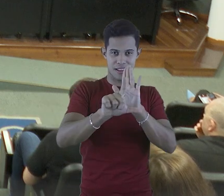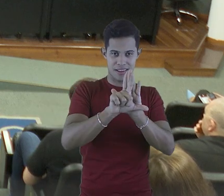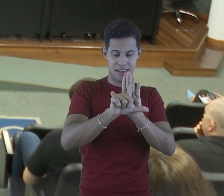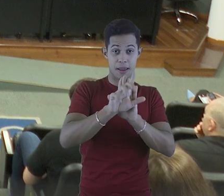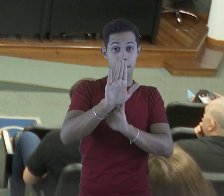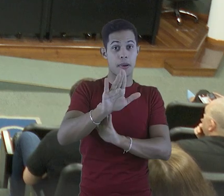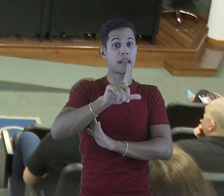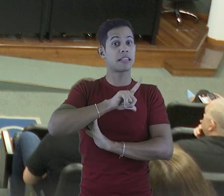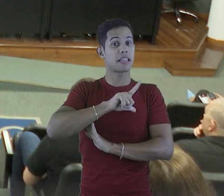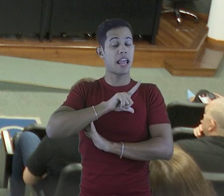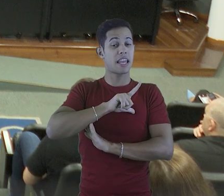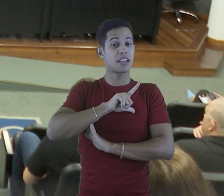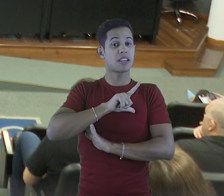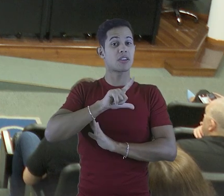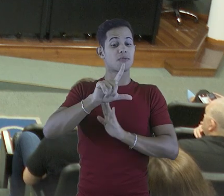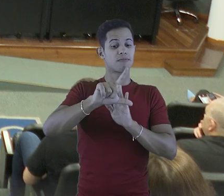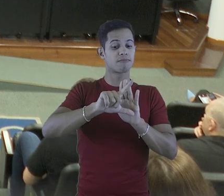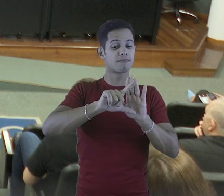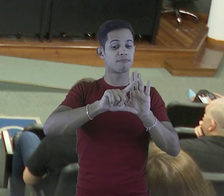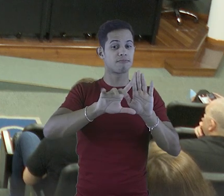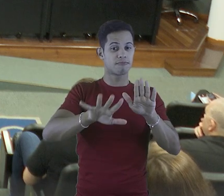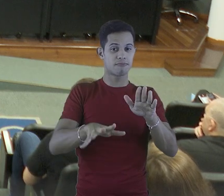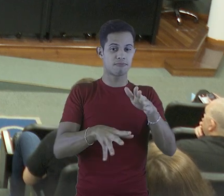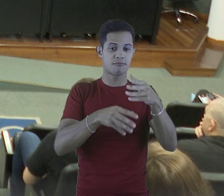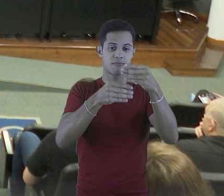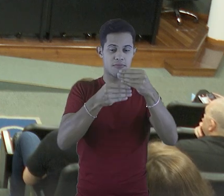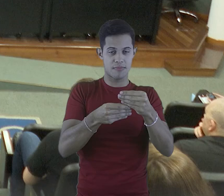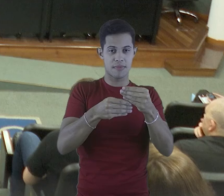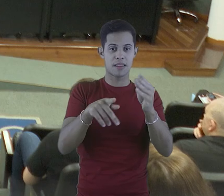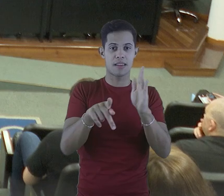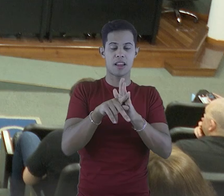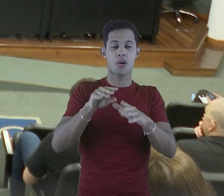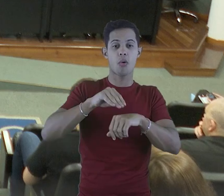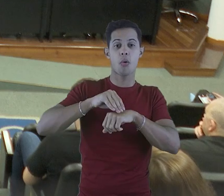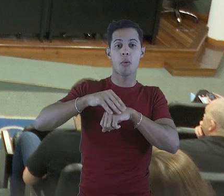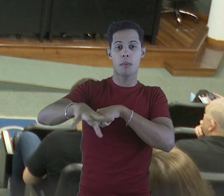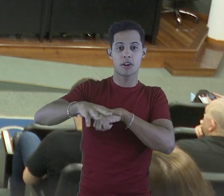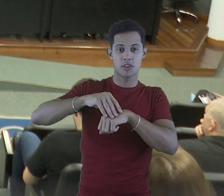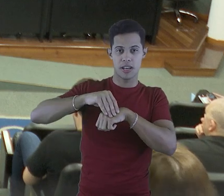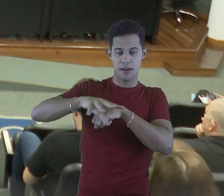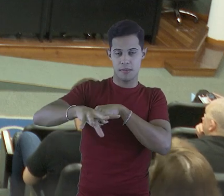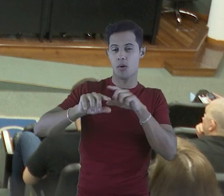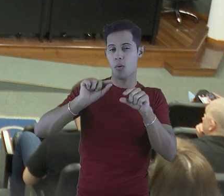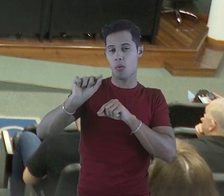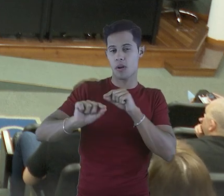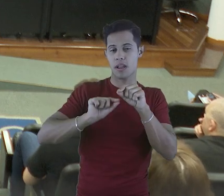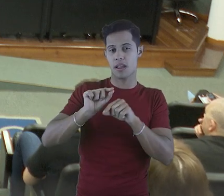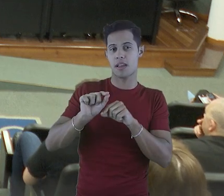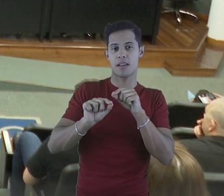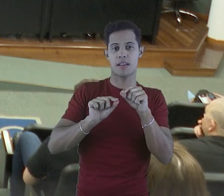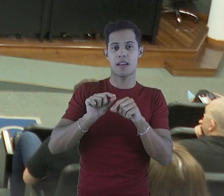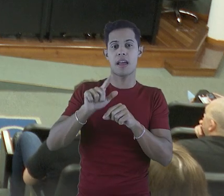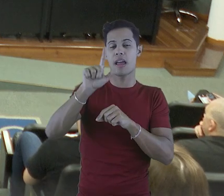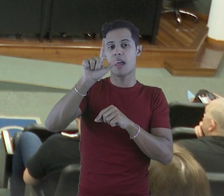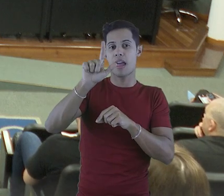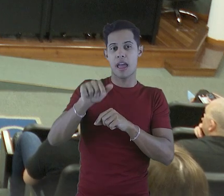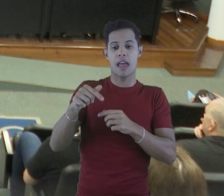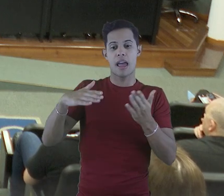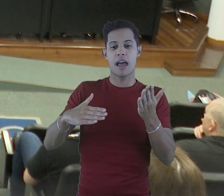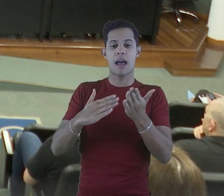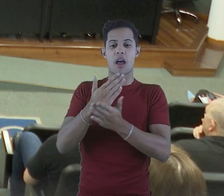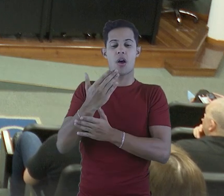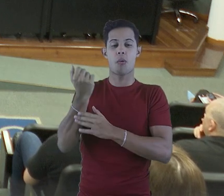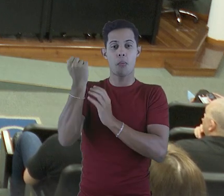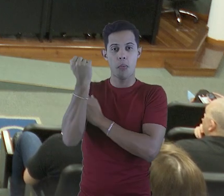dessa lei e aí tem uma exceção em relação ao compartilhamento com entidades privadas é